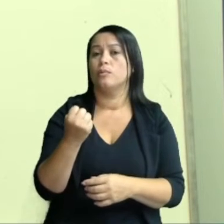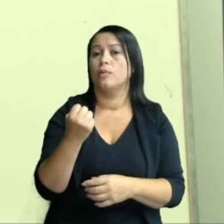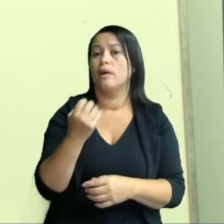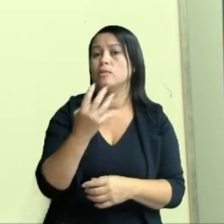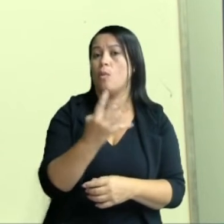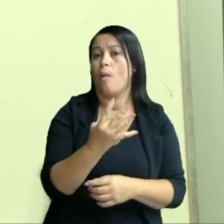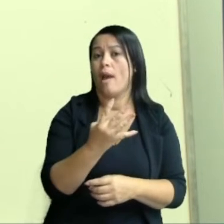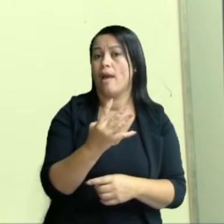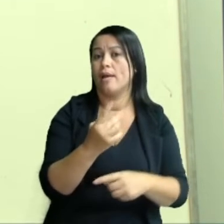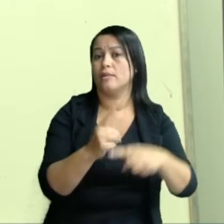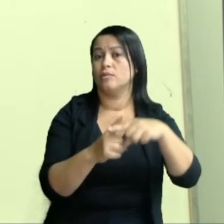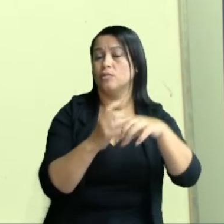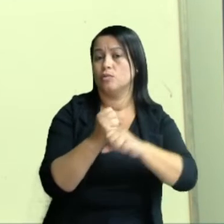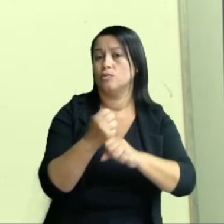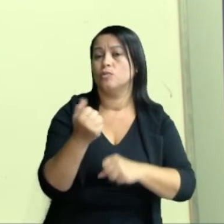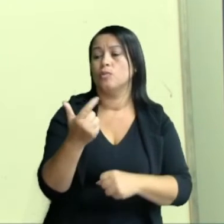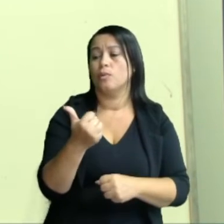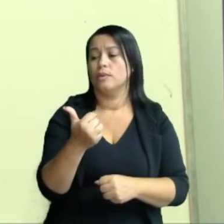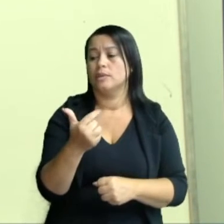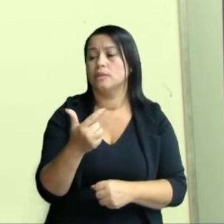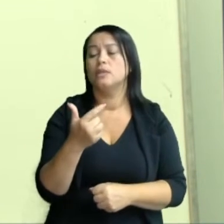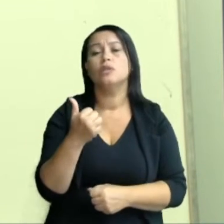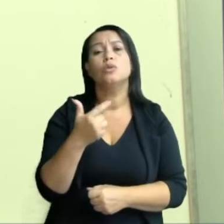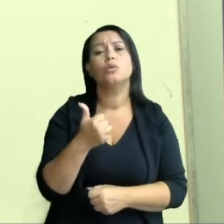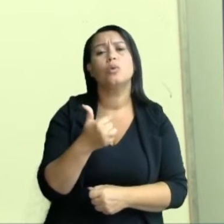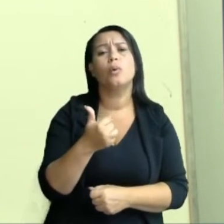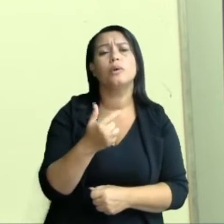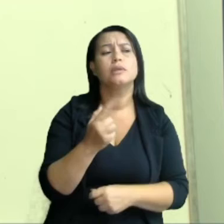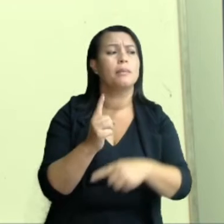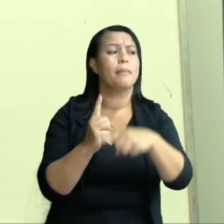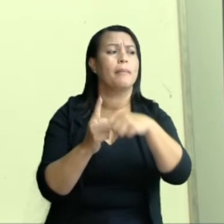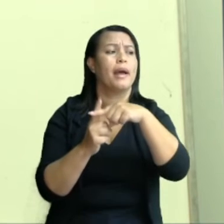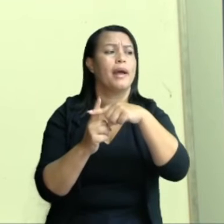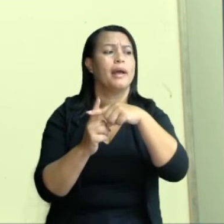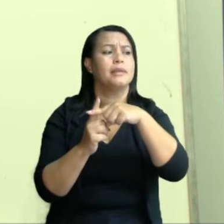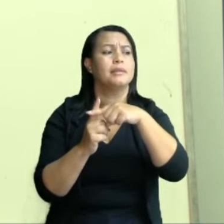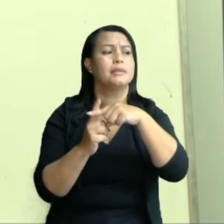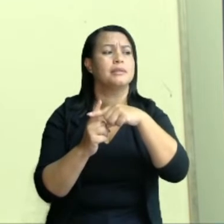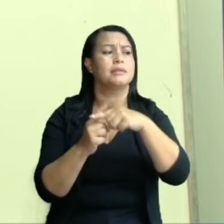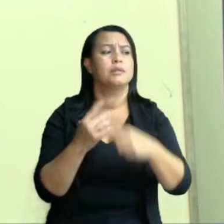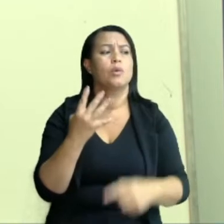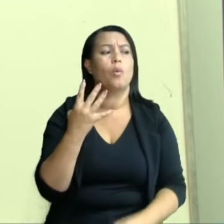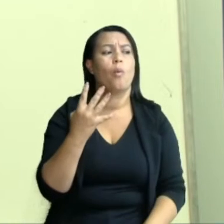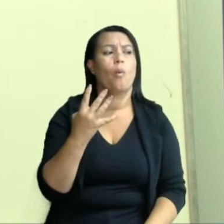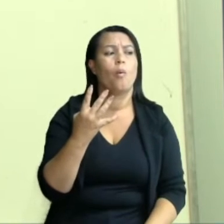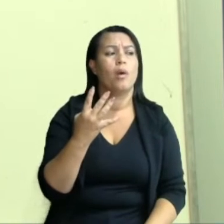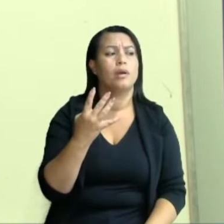4, 12. 12 mais 4,